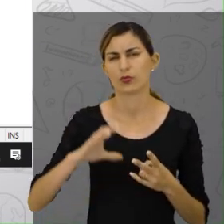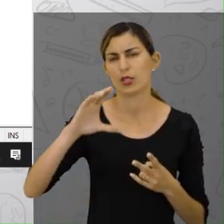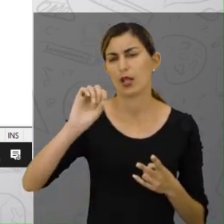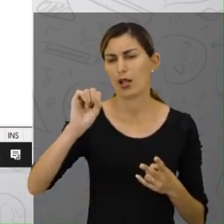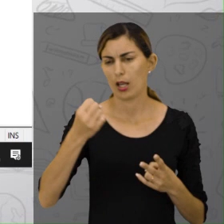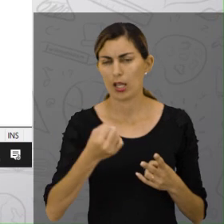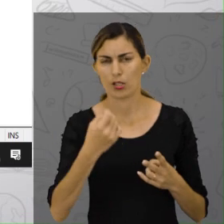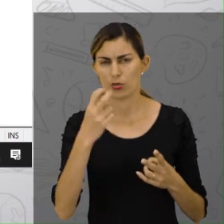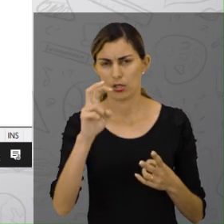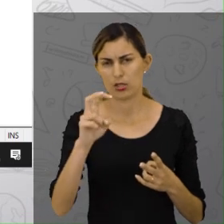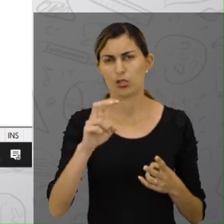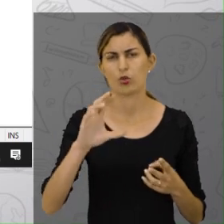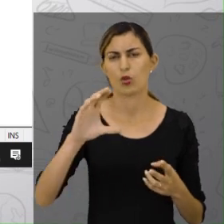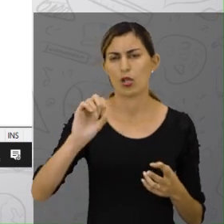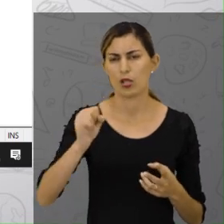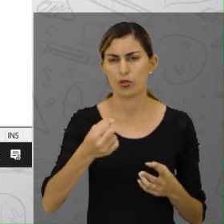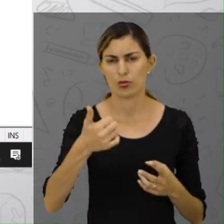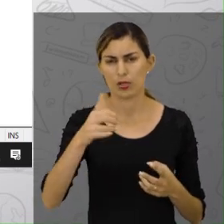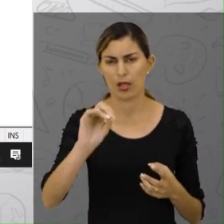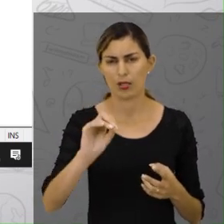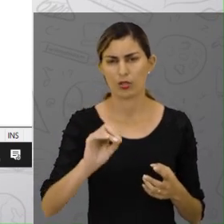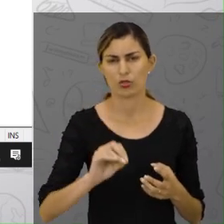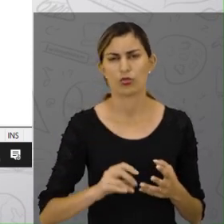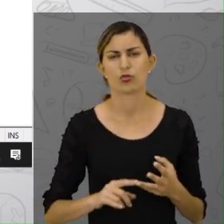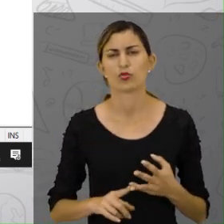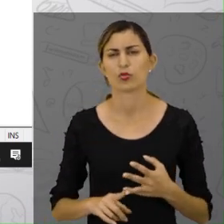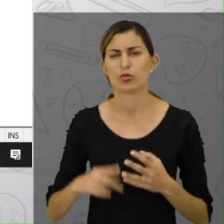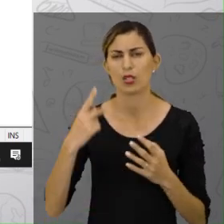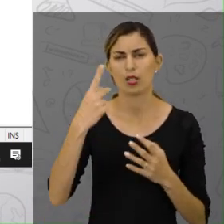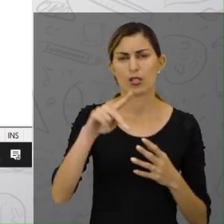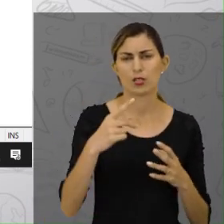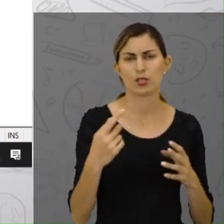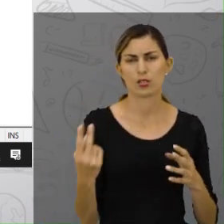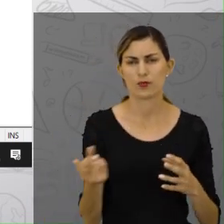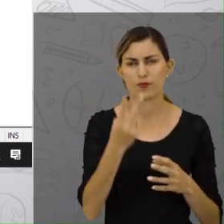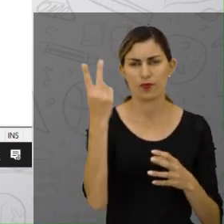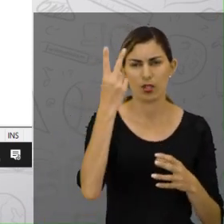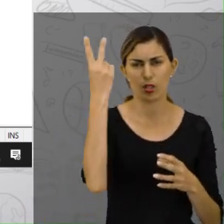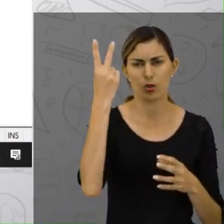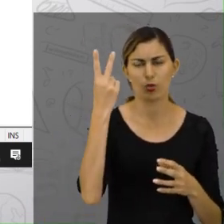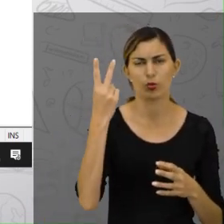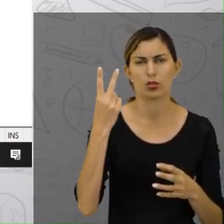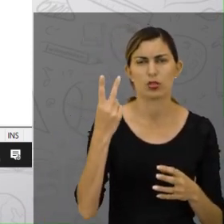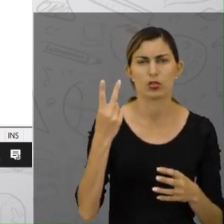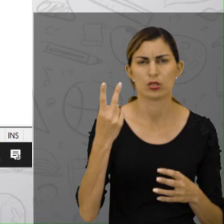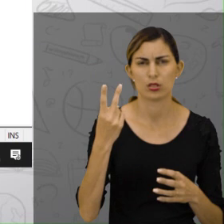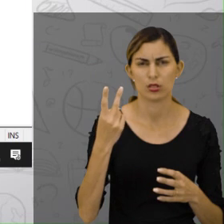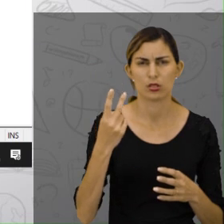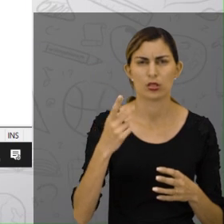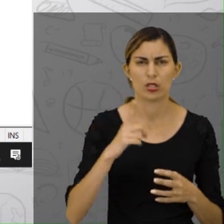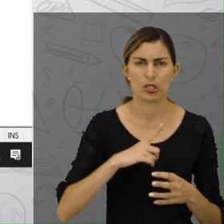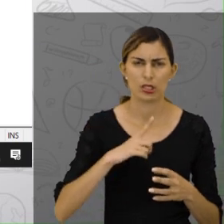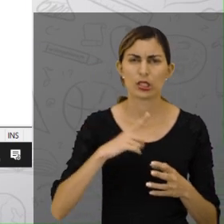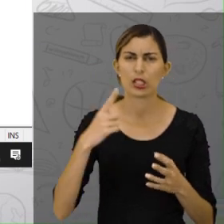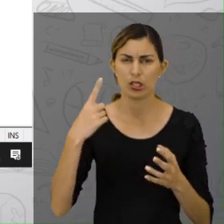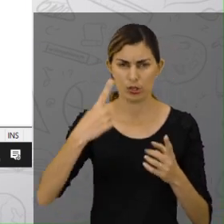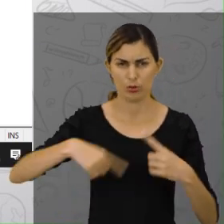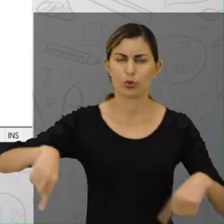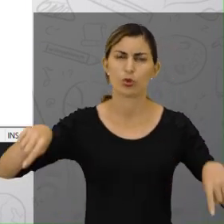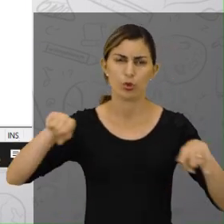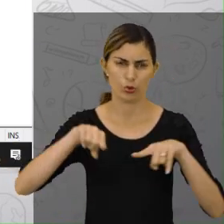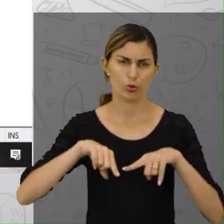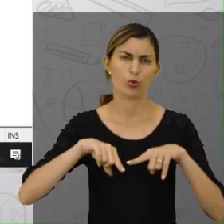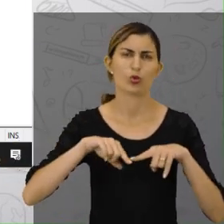caso 1, o caso 5 e o caso 10. Esses valores, quem determina